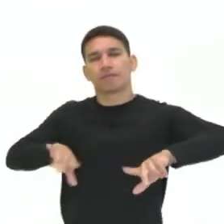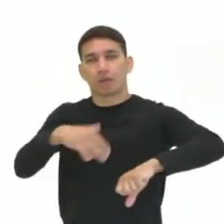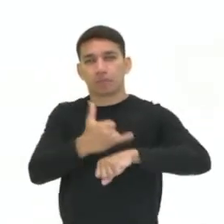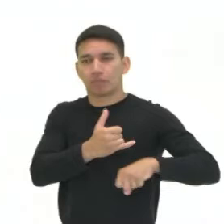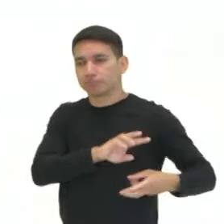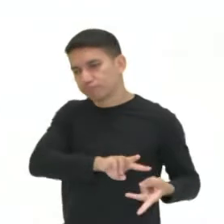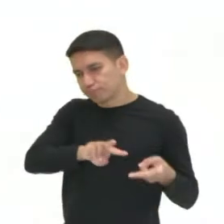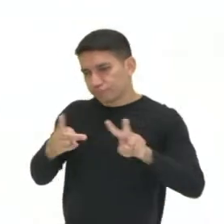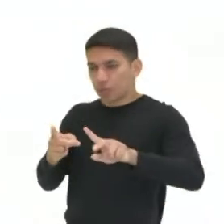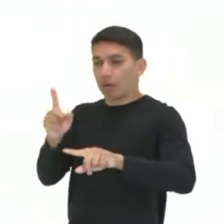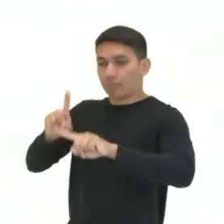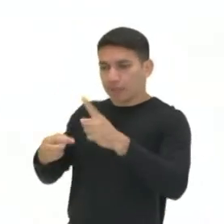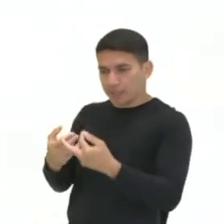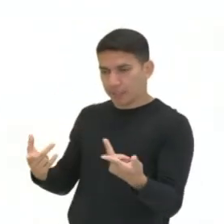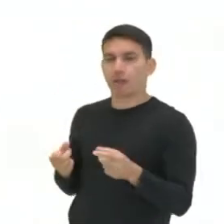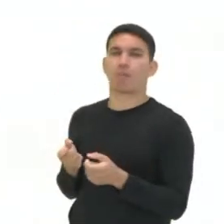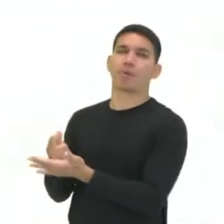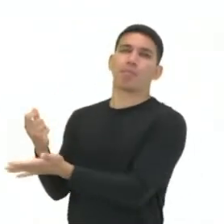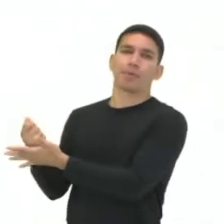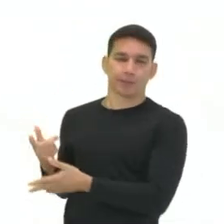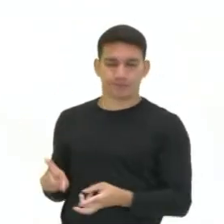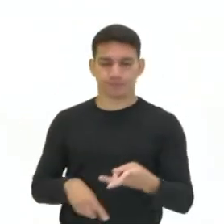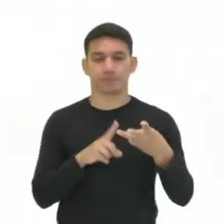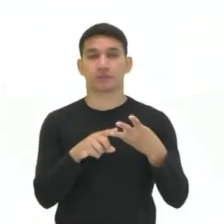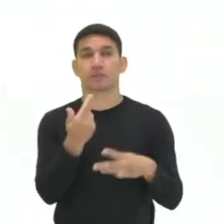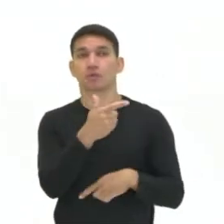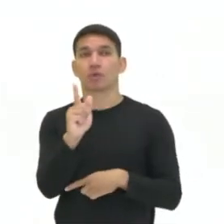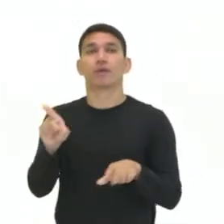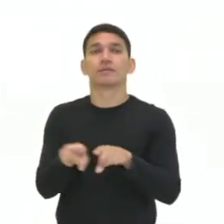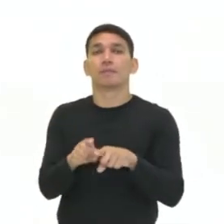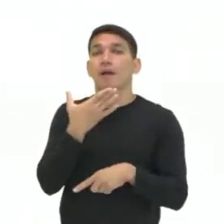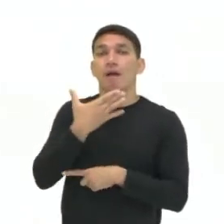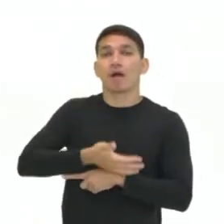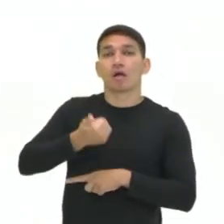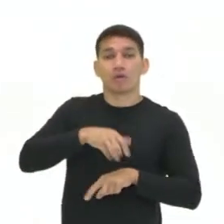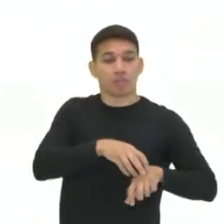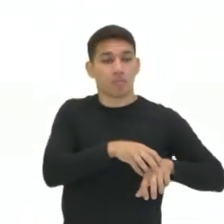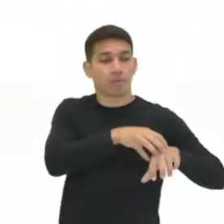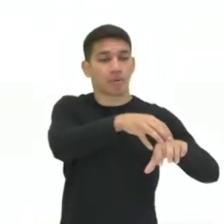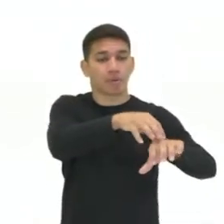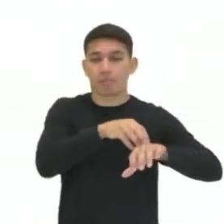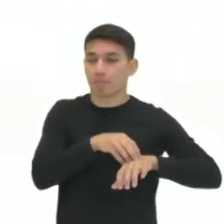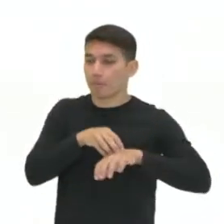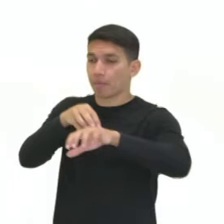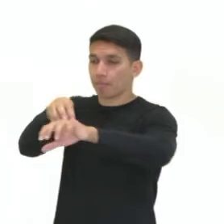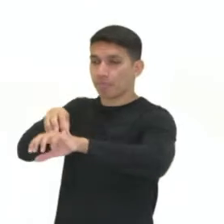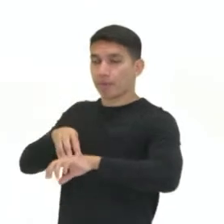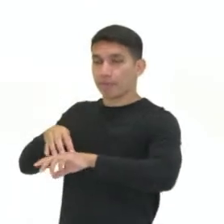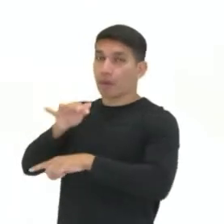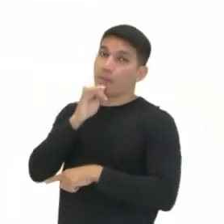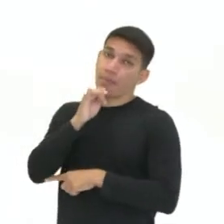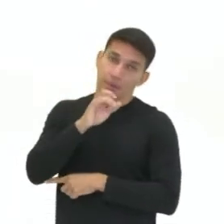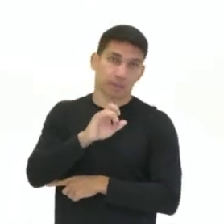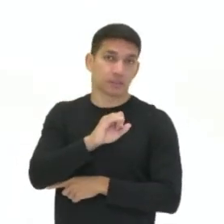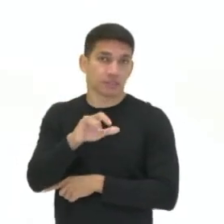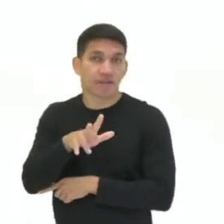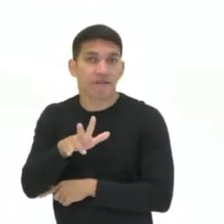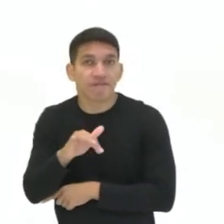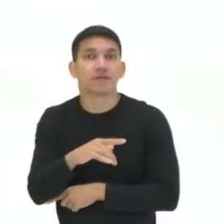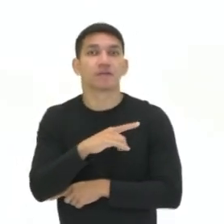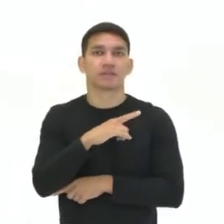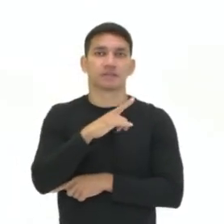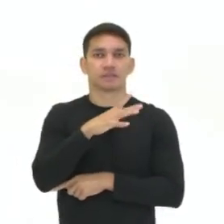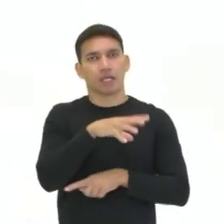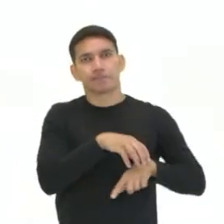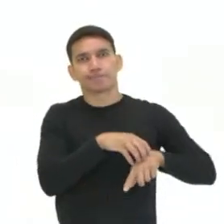ferro e também a bauxita, por exemplo. Também houve melhorias nos meios de transportes, né? Por exemplo, para ter o transporte dos minérios,